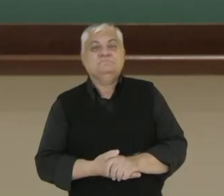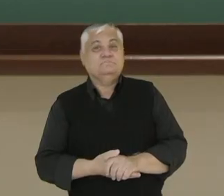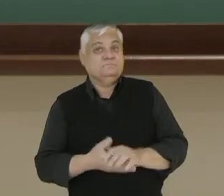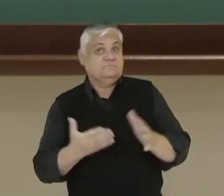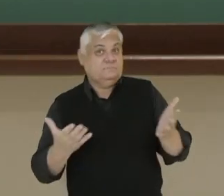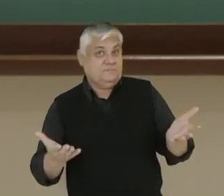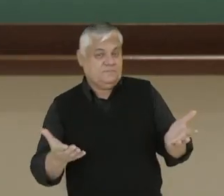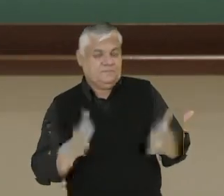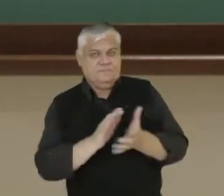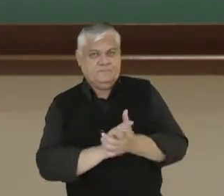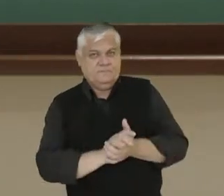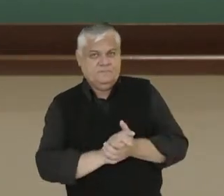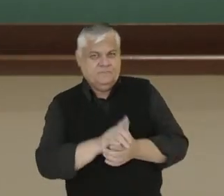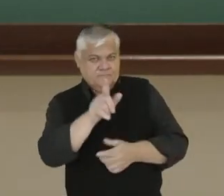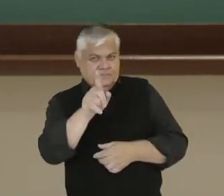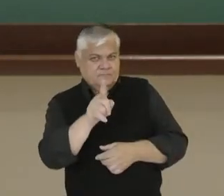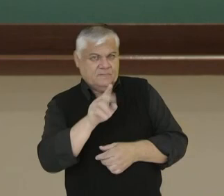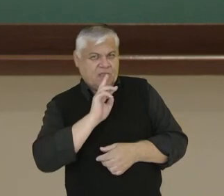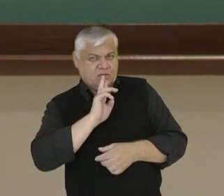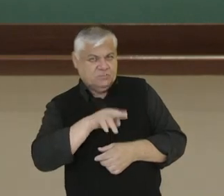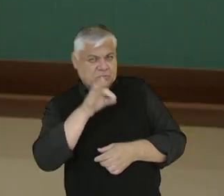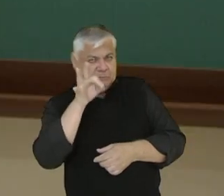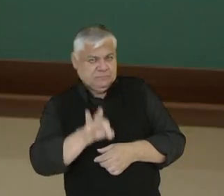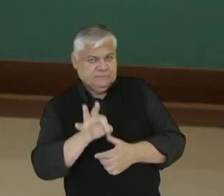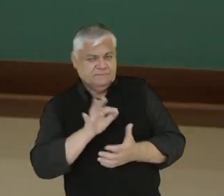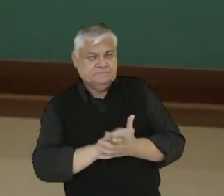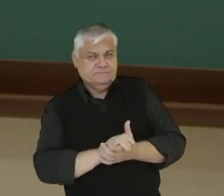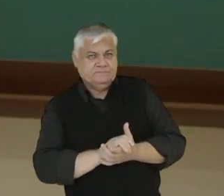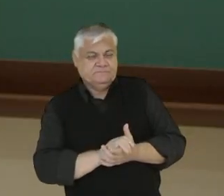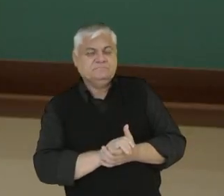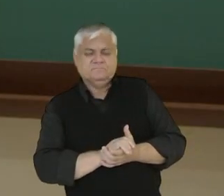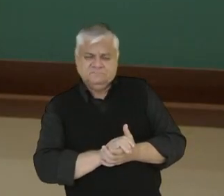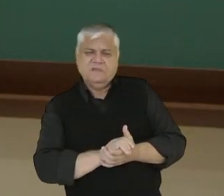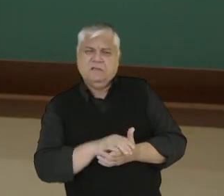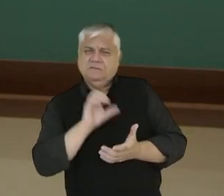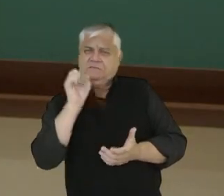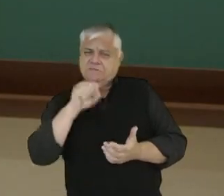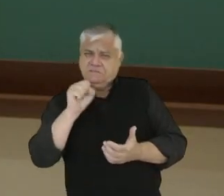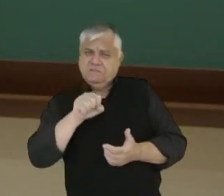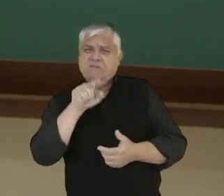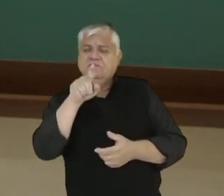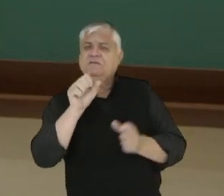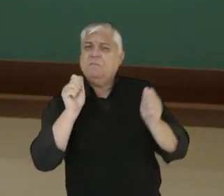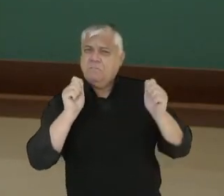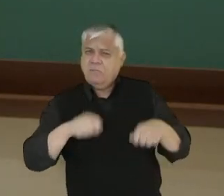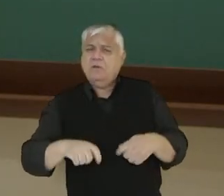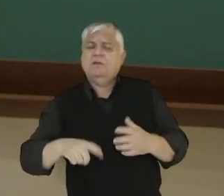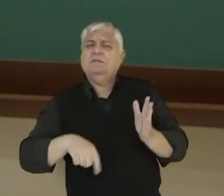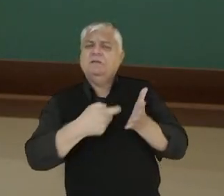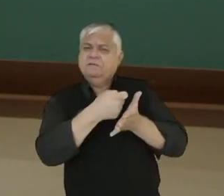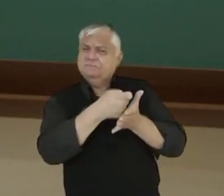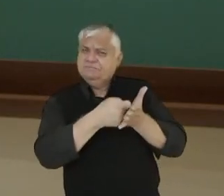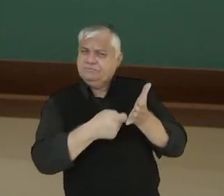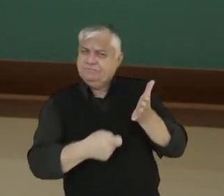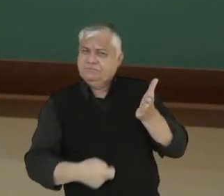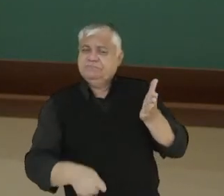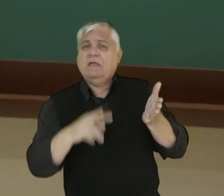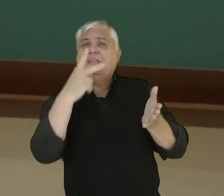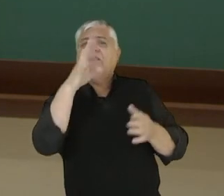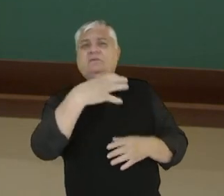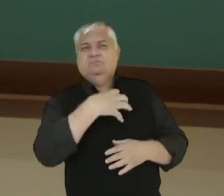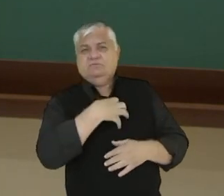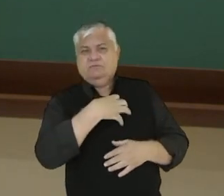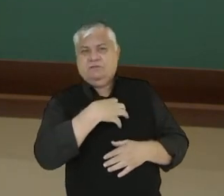Então, pessoal, será que você acertou essa atividade? É claro, né, pessoal, você pode ter feito de diversas maneiras, mas